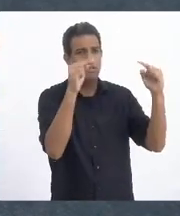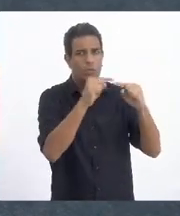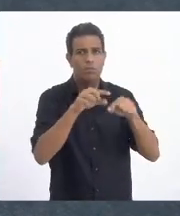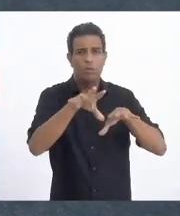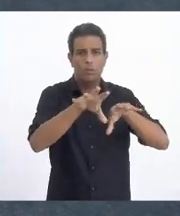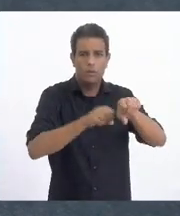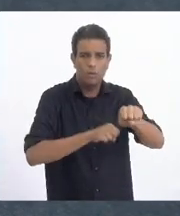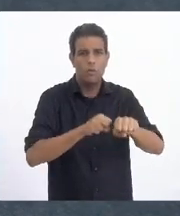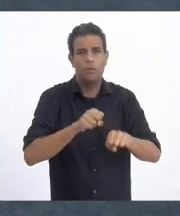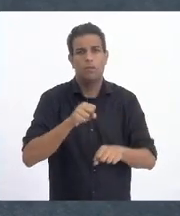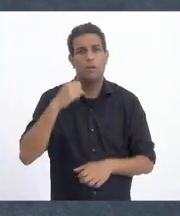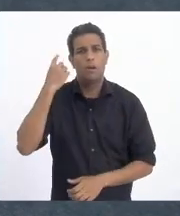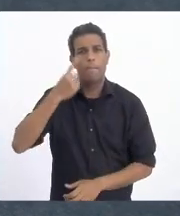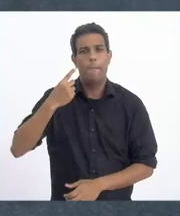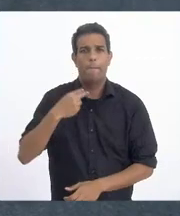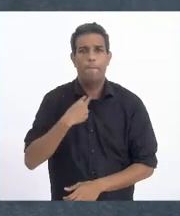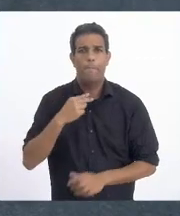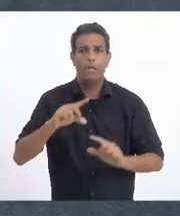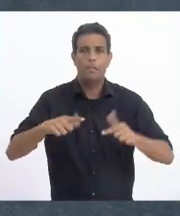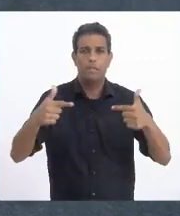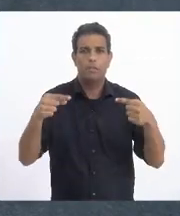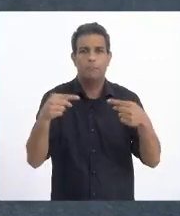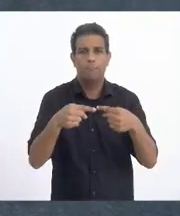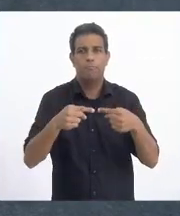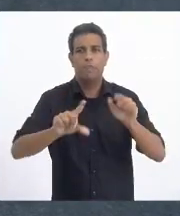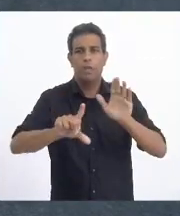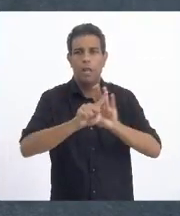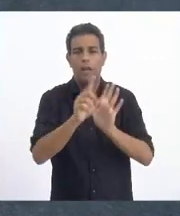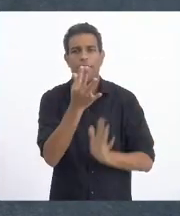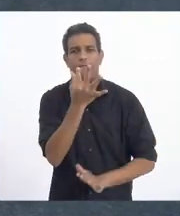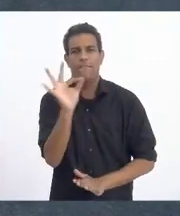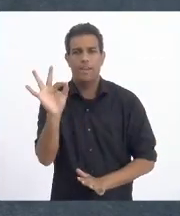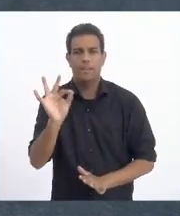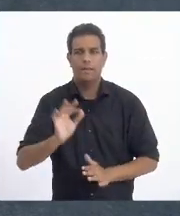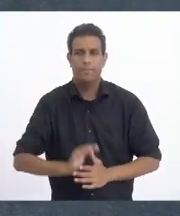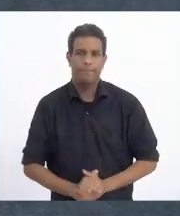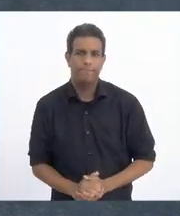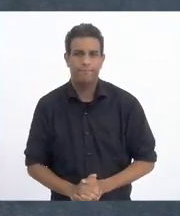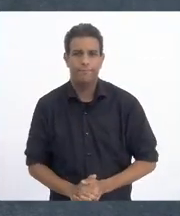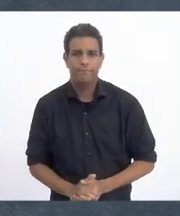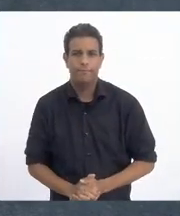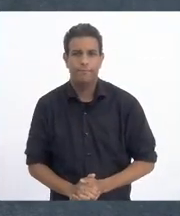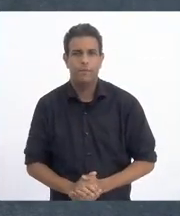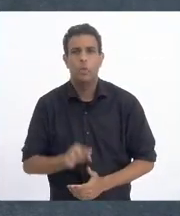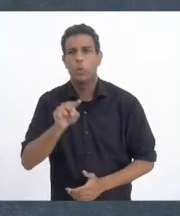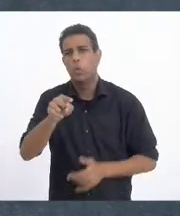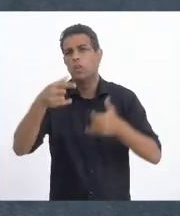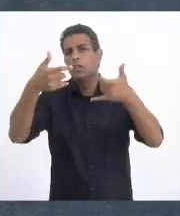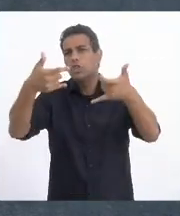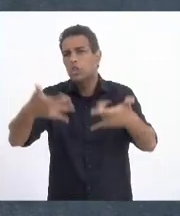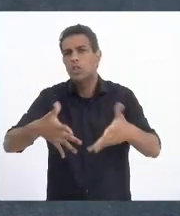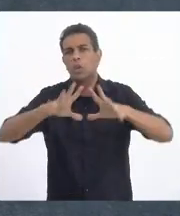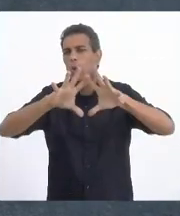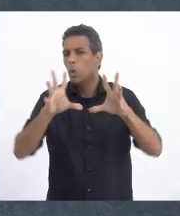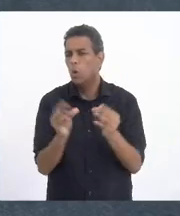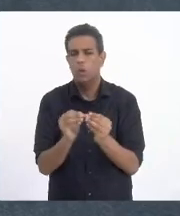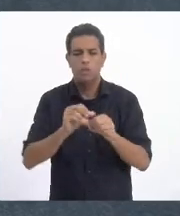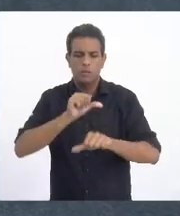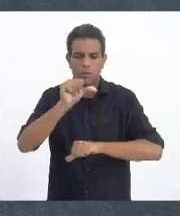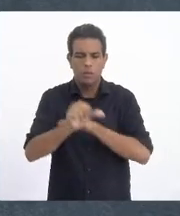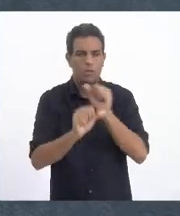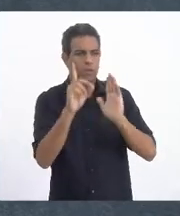Direito, não posso exercer pela uma imposição da lei federal. É, ela diz o seguinte, ela é modificada pelo